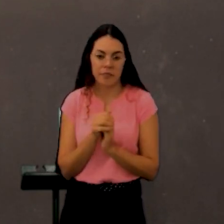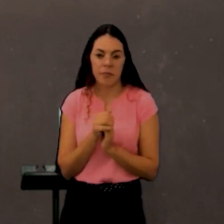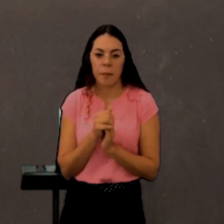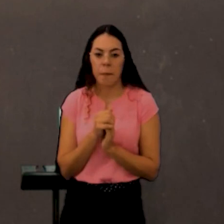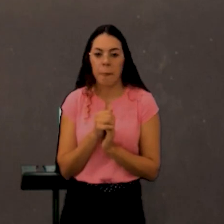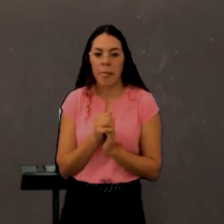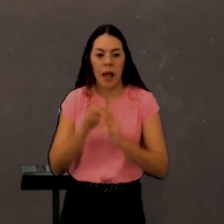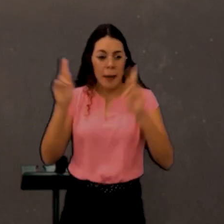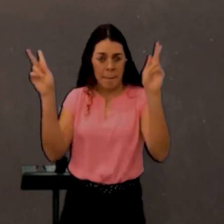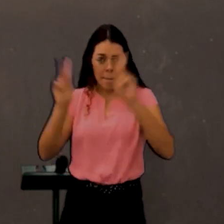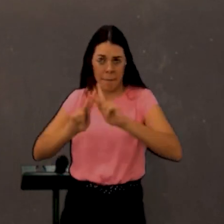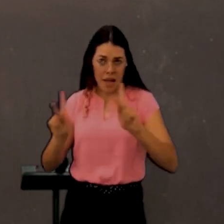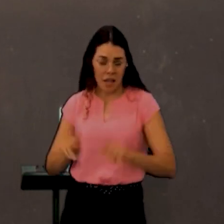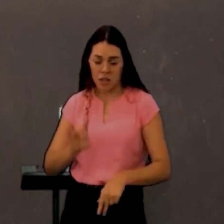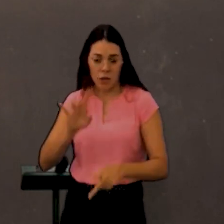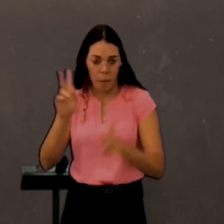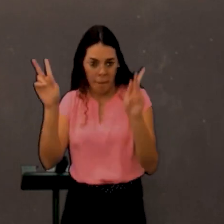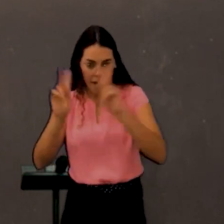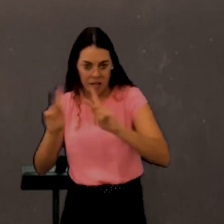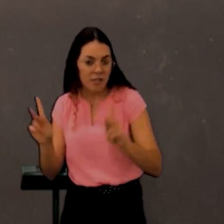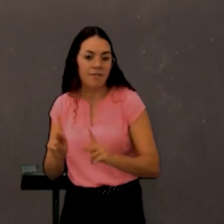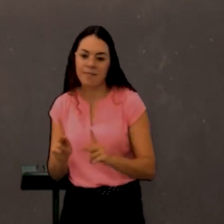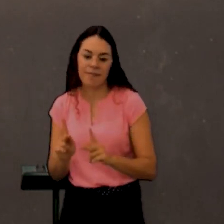Não é paz pela paz, irmãos.